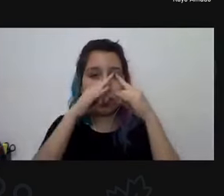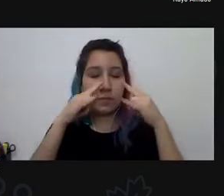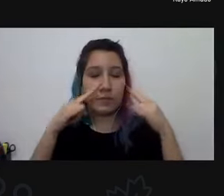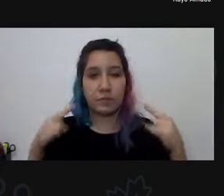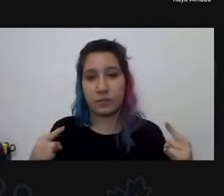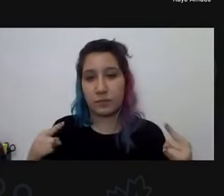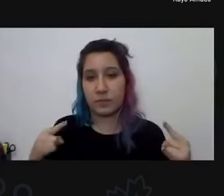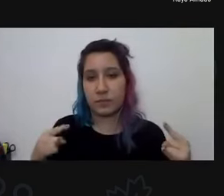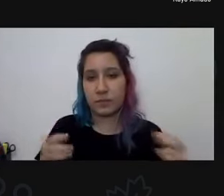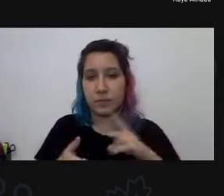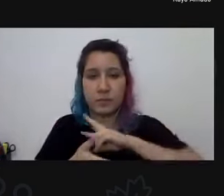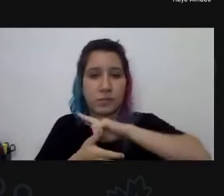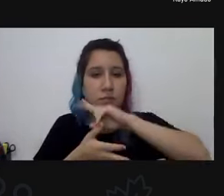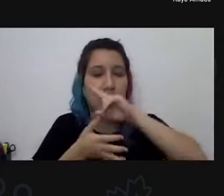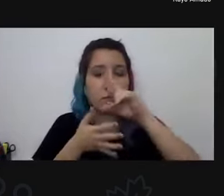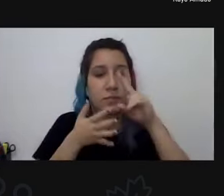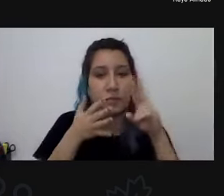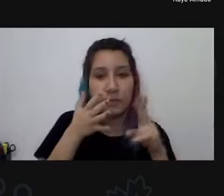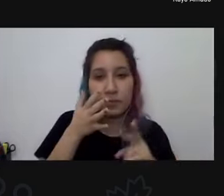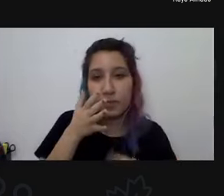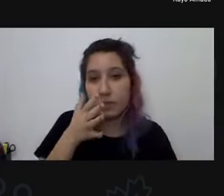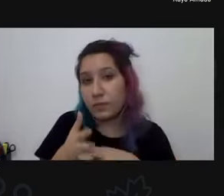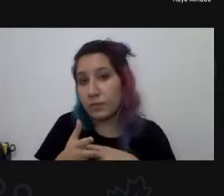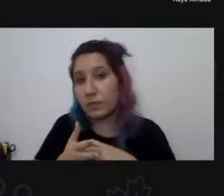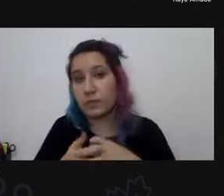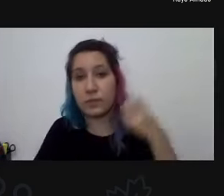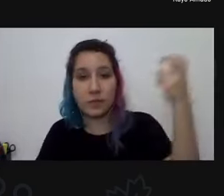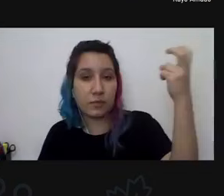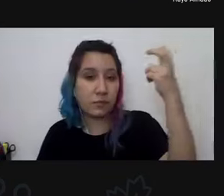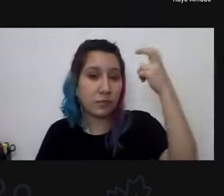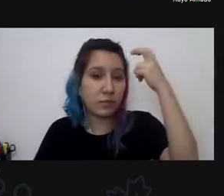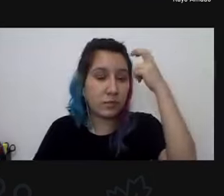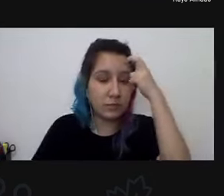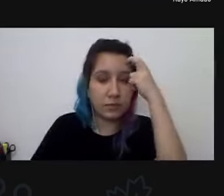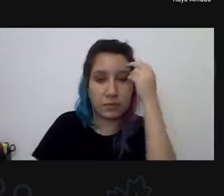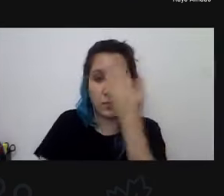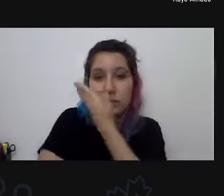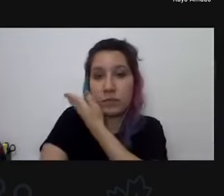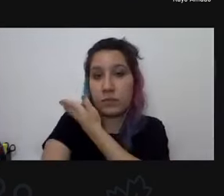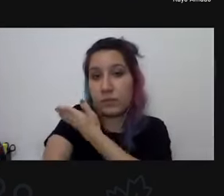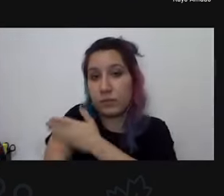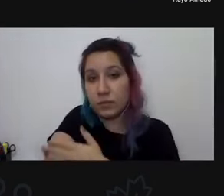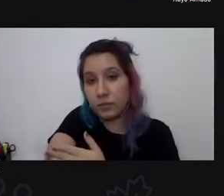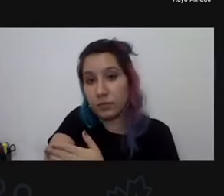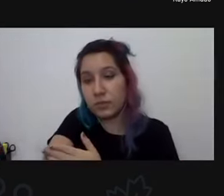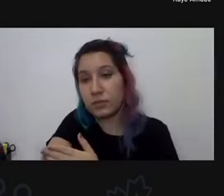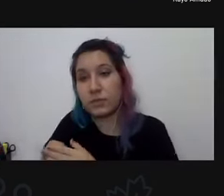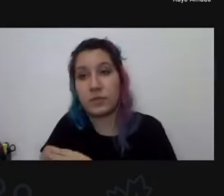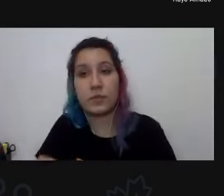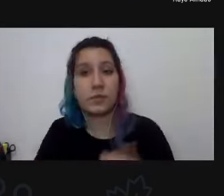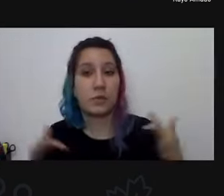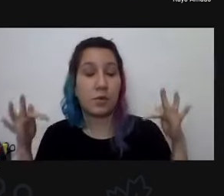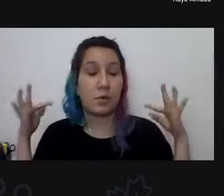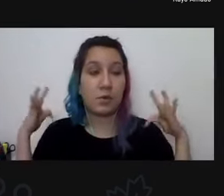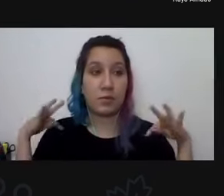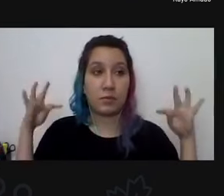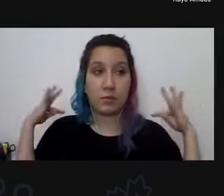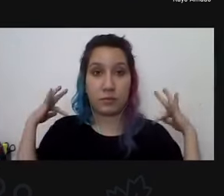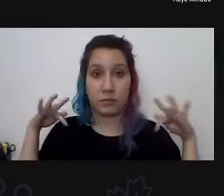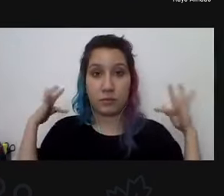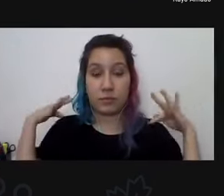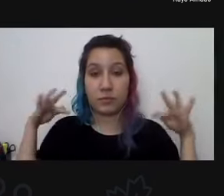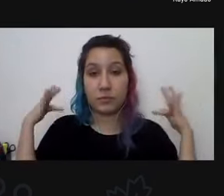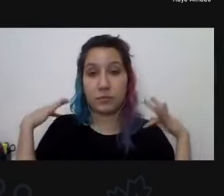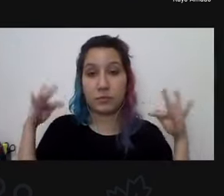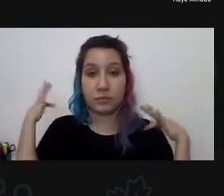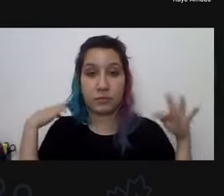educação, segurança, cultura, economia, geração de emprego, tanta coisa que a gente tem discutido,